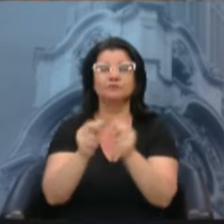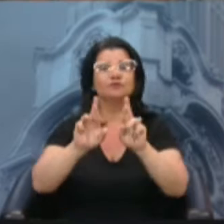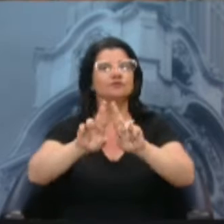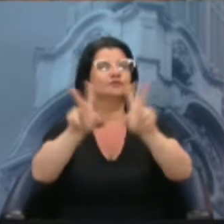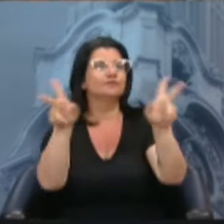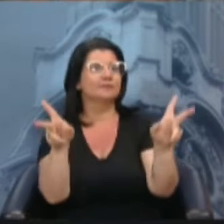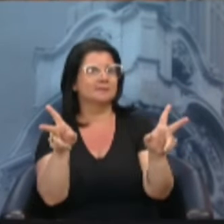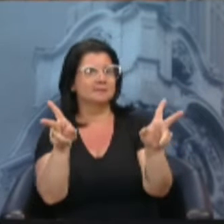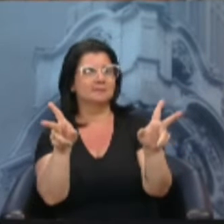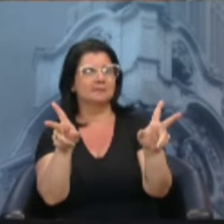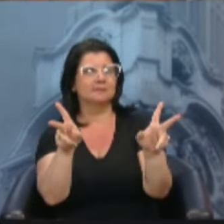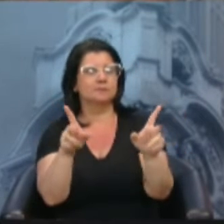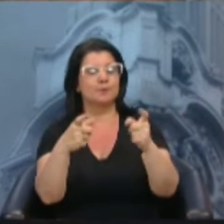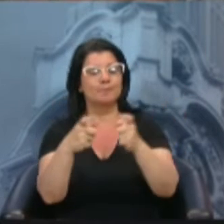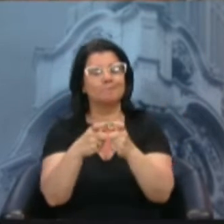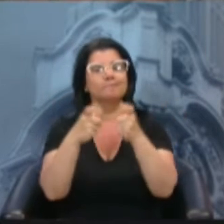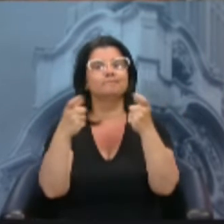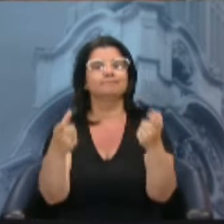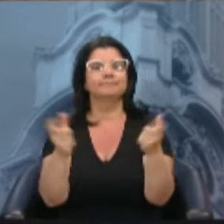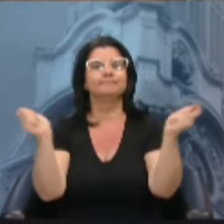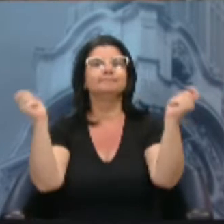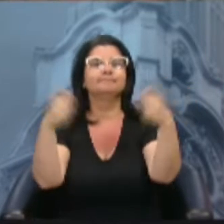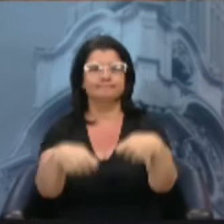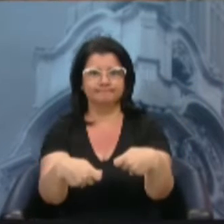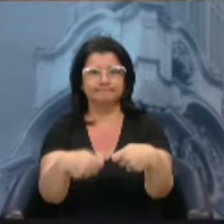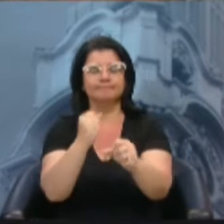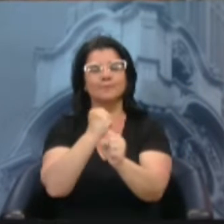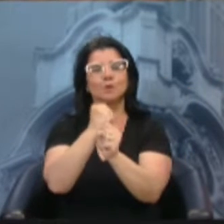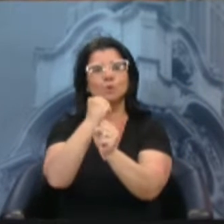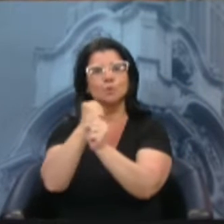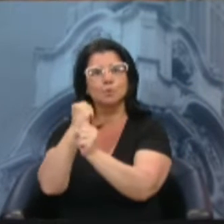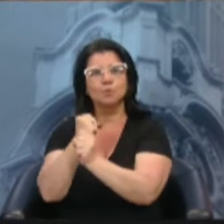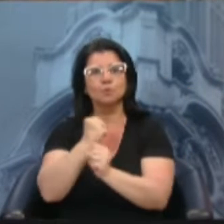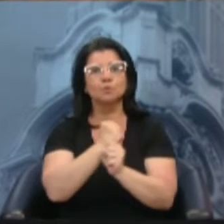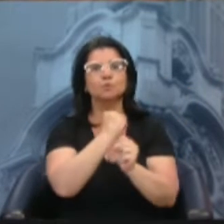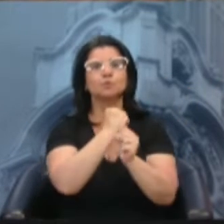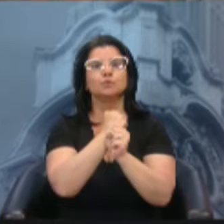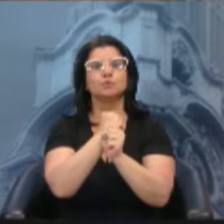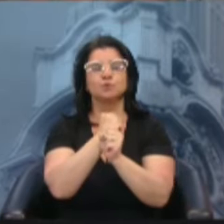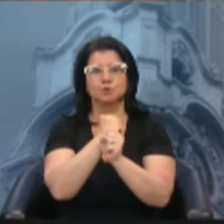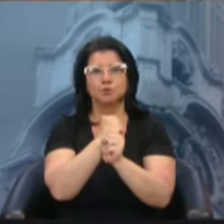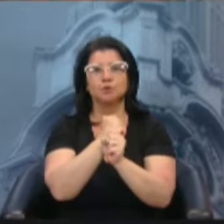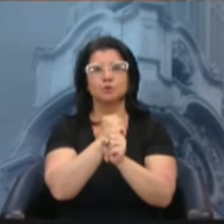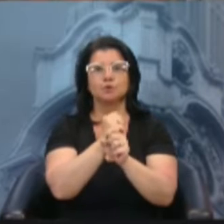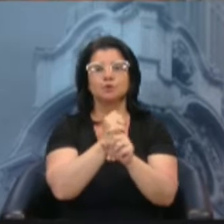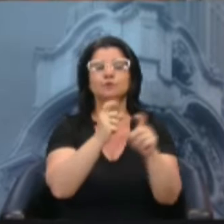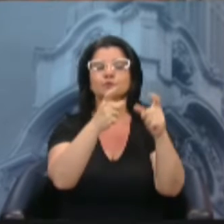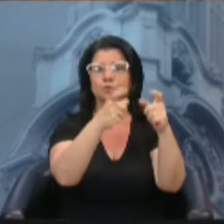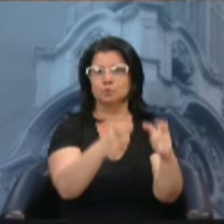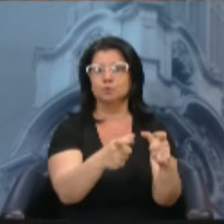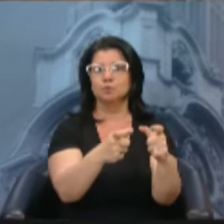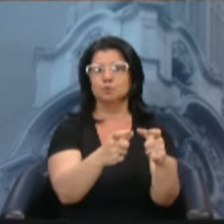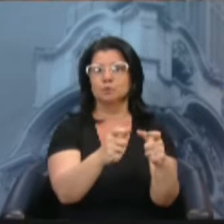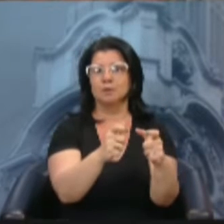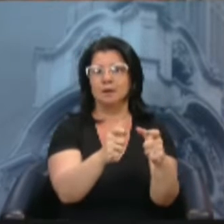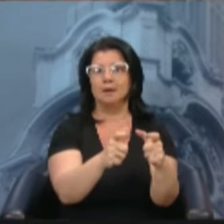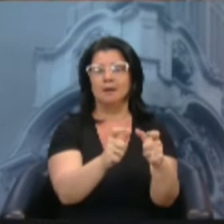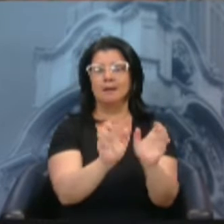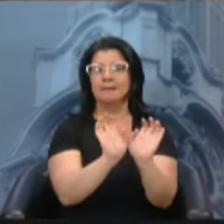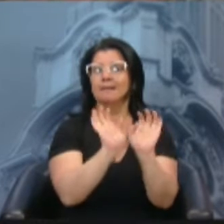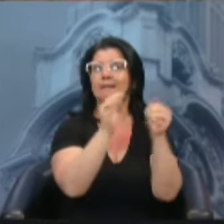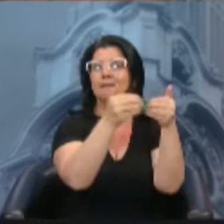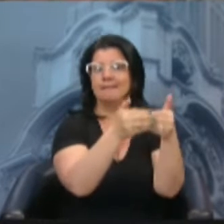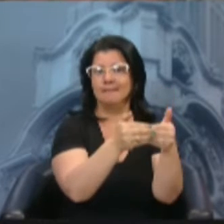né? Ele aumentou a capacidade construtiva lá do entorno da arena, assim como do terreno do